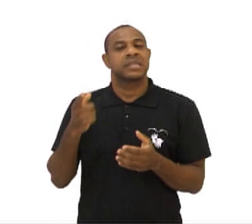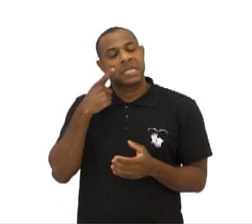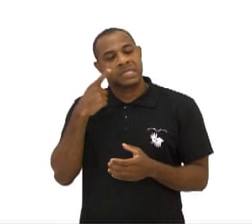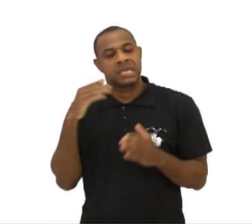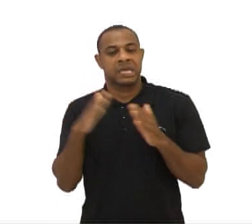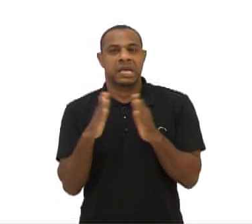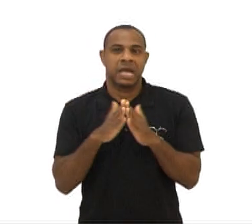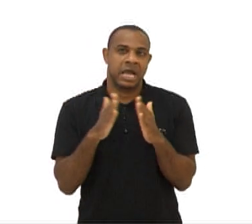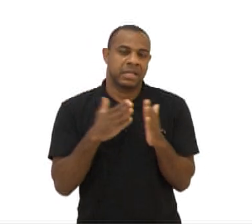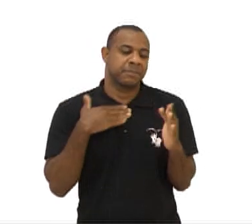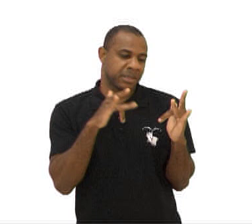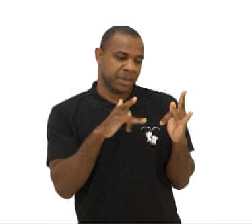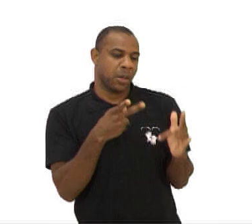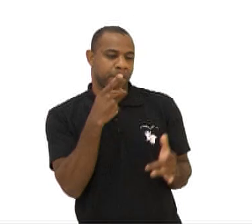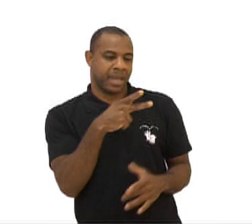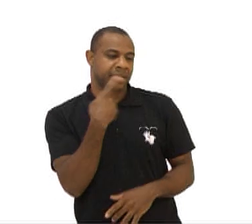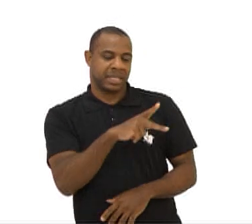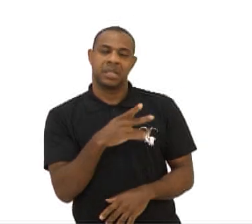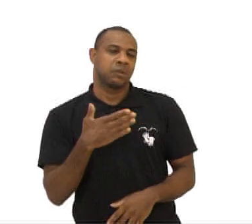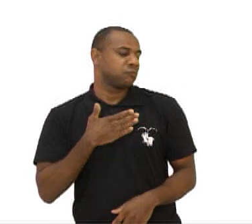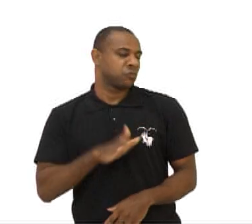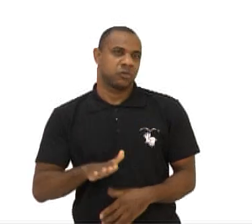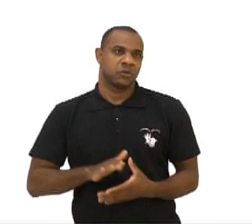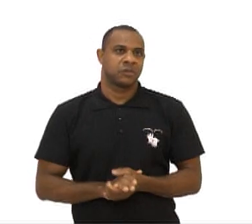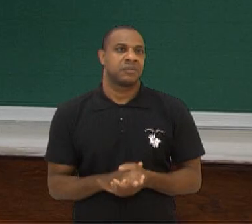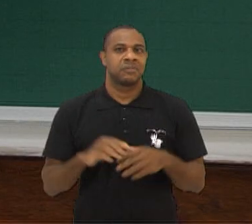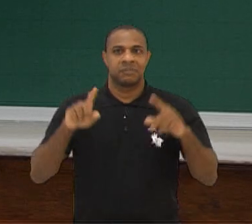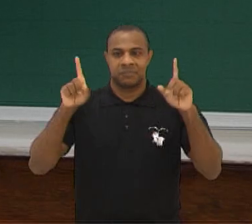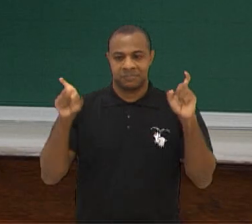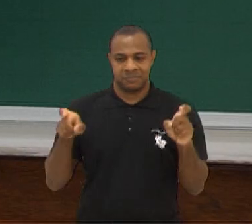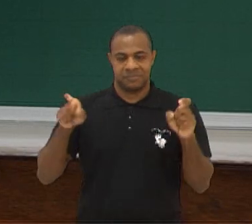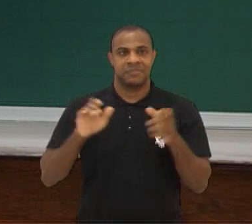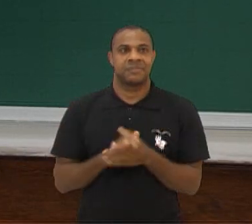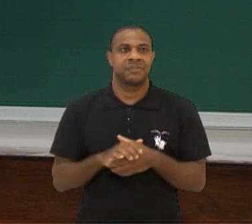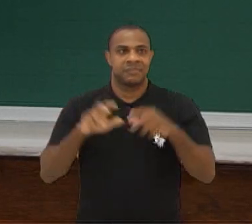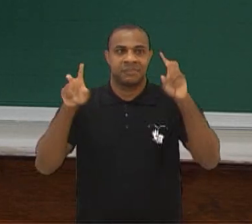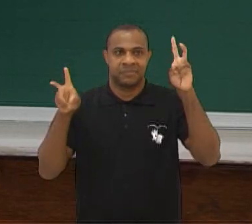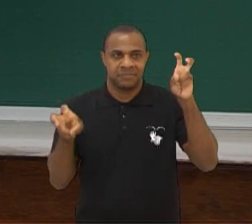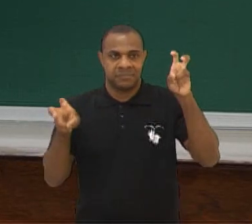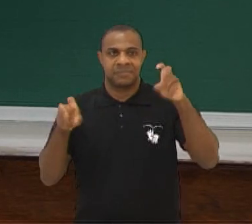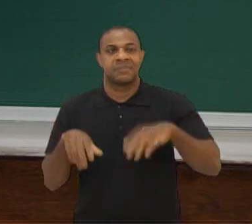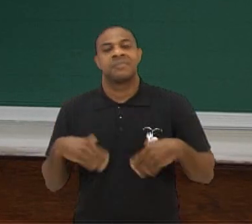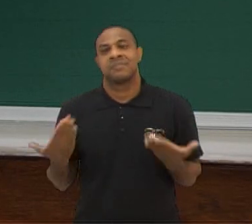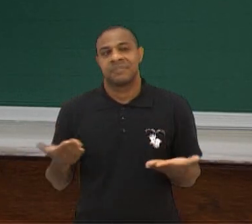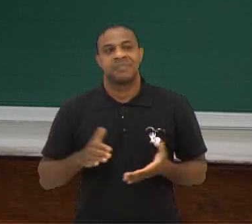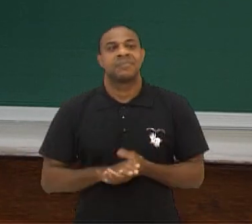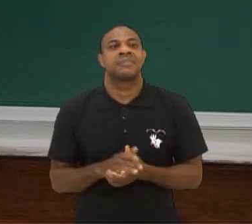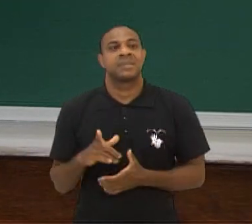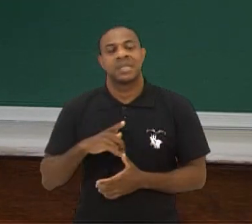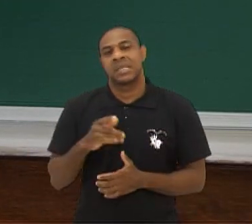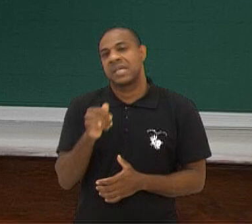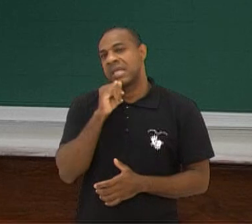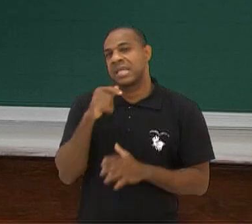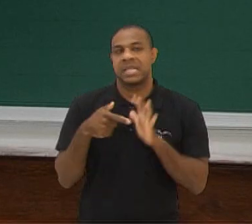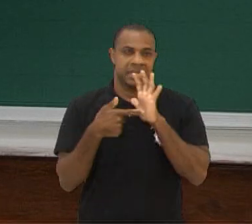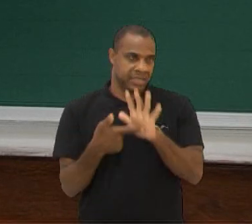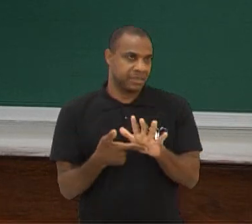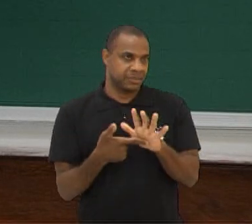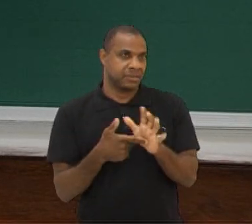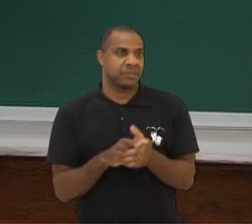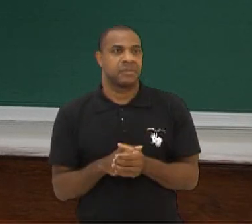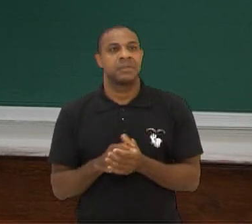e o pai dela não gostou. Fecha aspas, né? Então, nós temos ali, além de discurso direto, observe que a gente tem um exemplo aqui